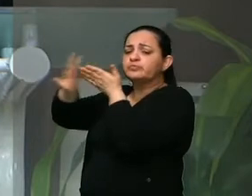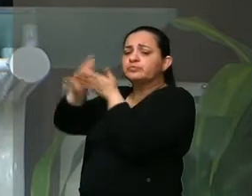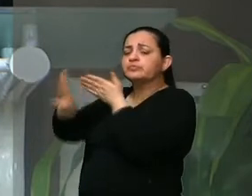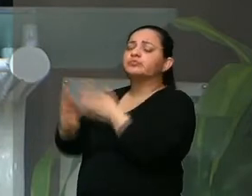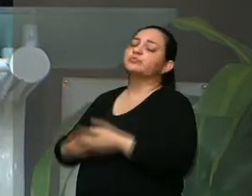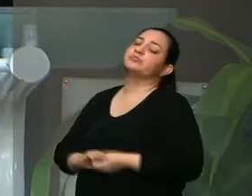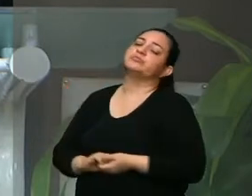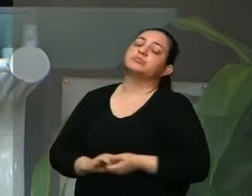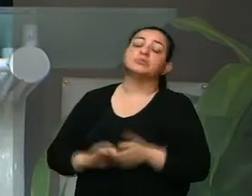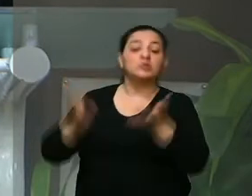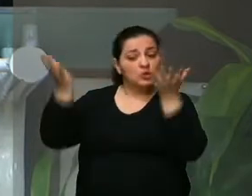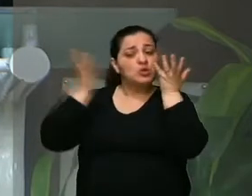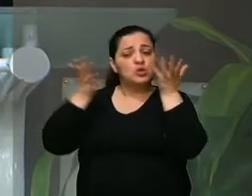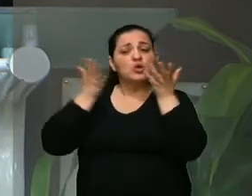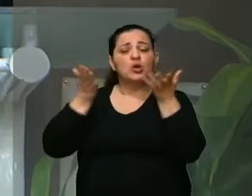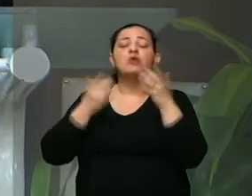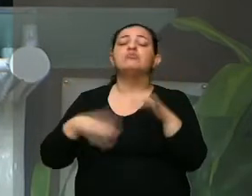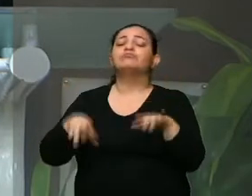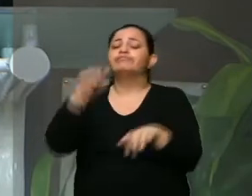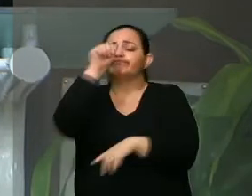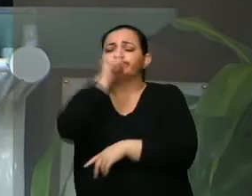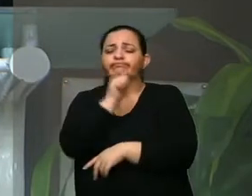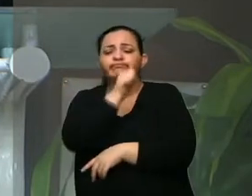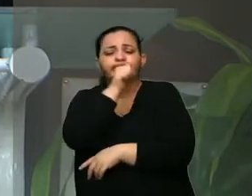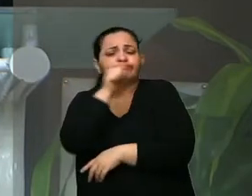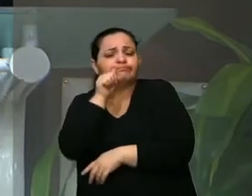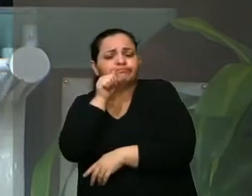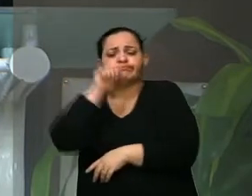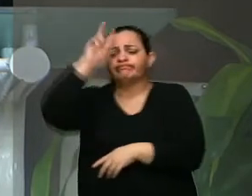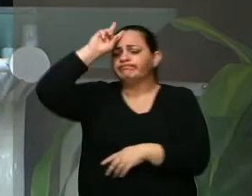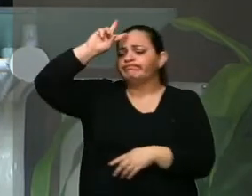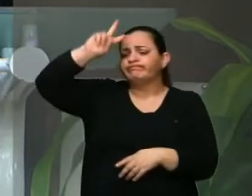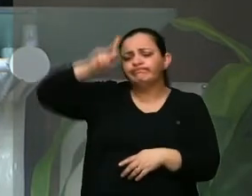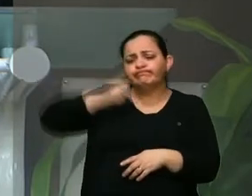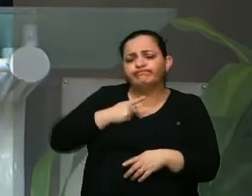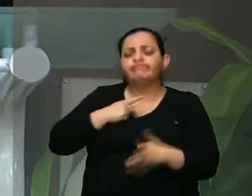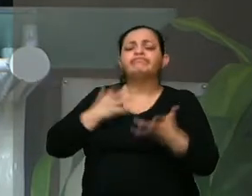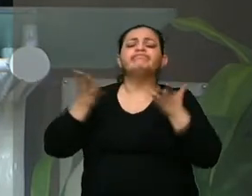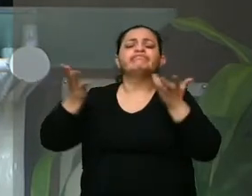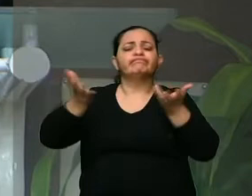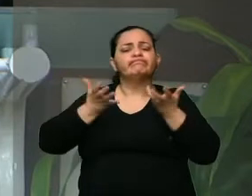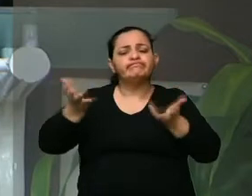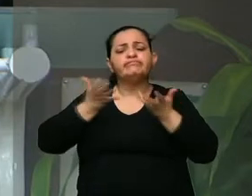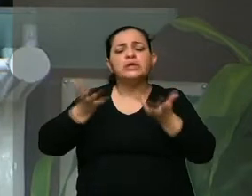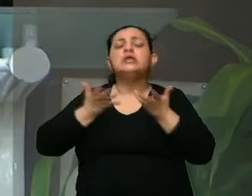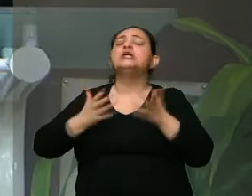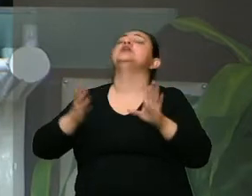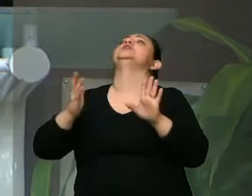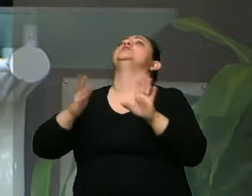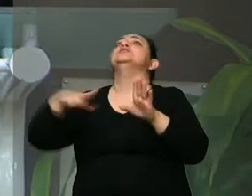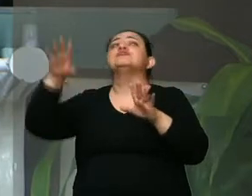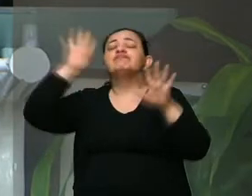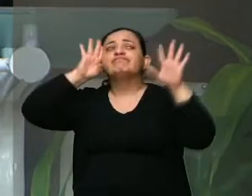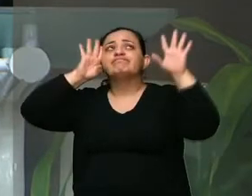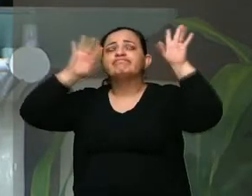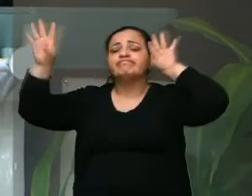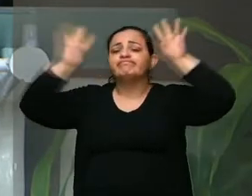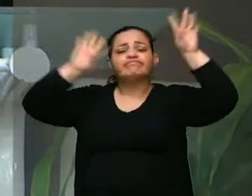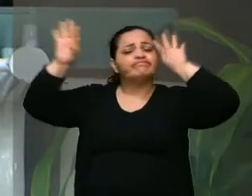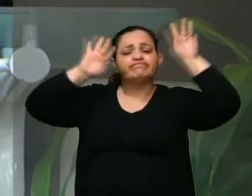eu quero sacrificar o meu eu quero sacrificar meus pensamentos e minhas